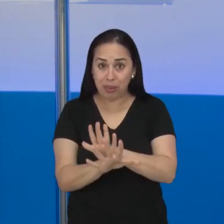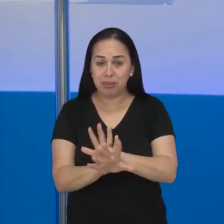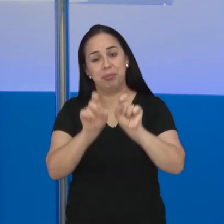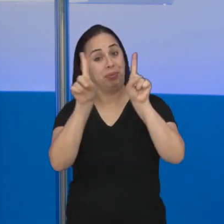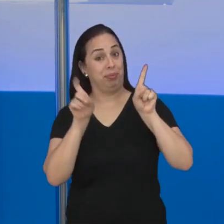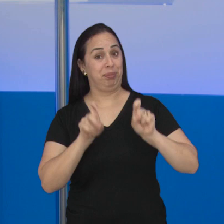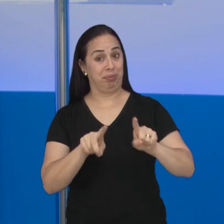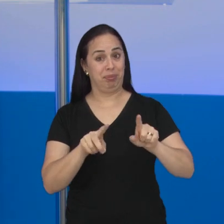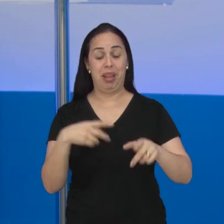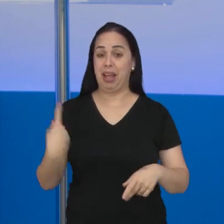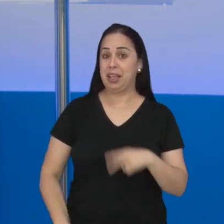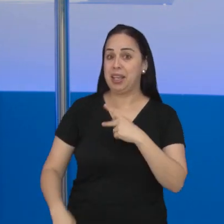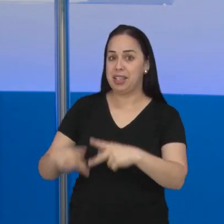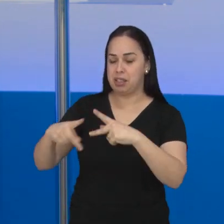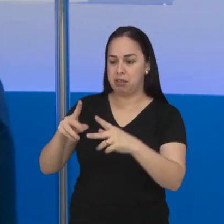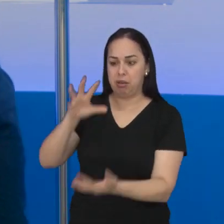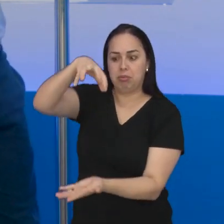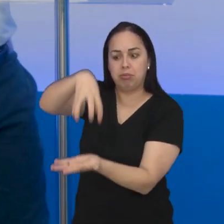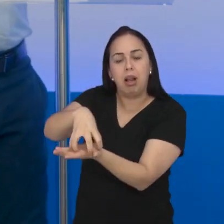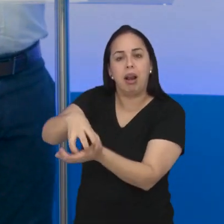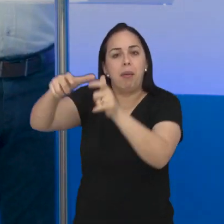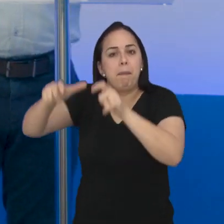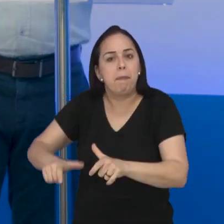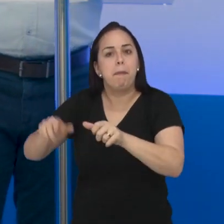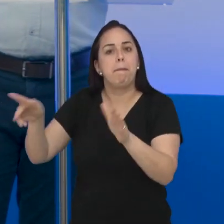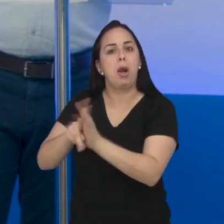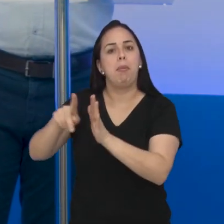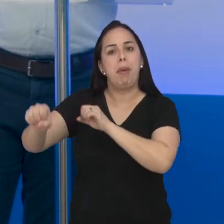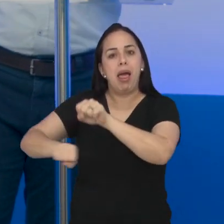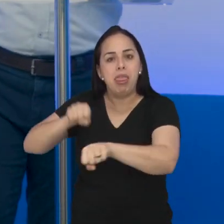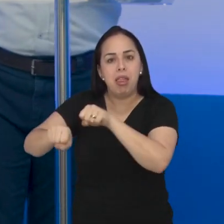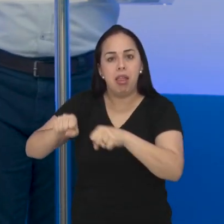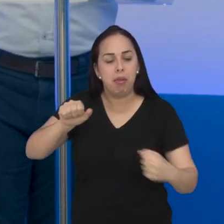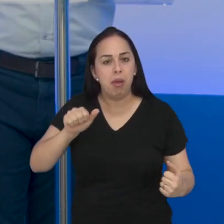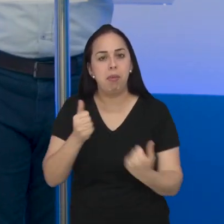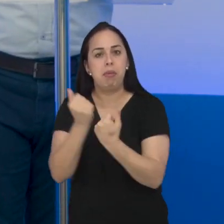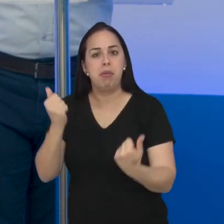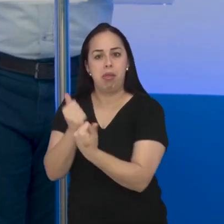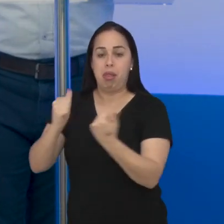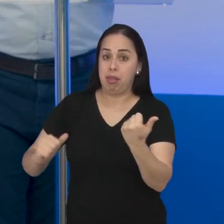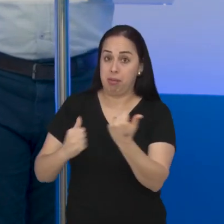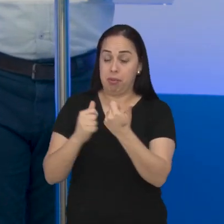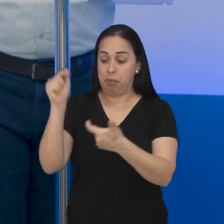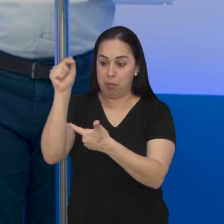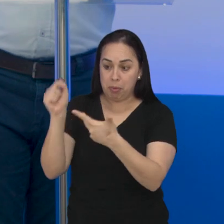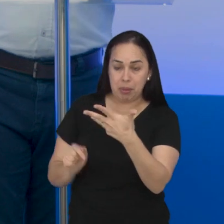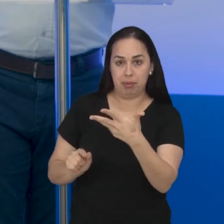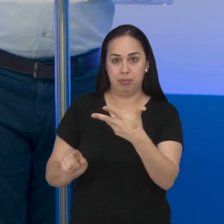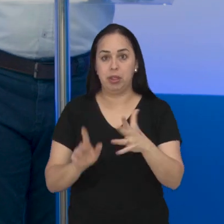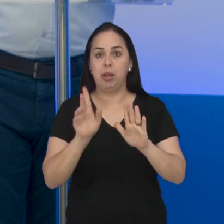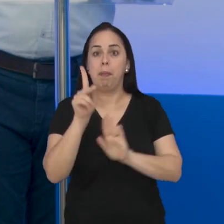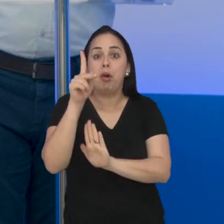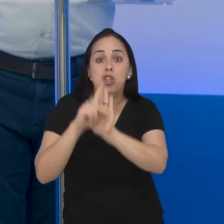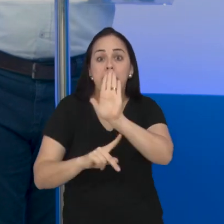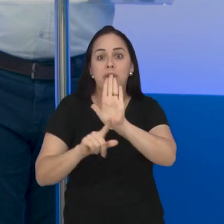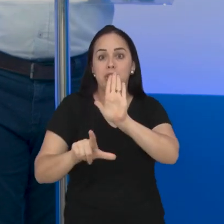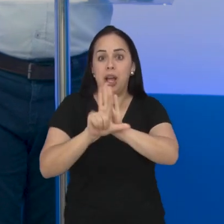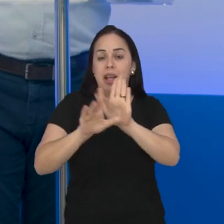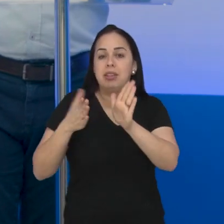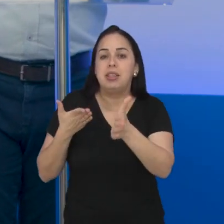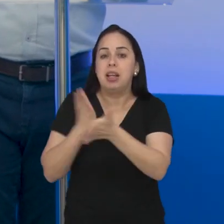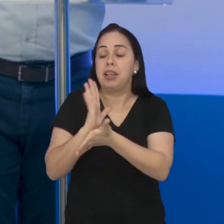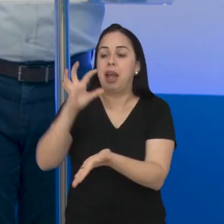cidade? São José dos Campos ganhou um bike point, locais próprios para auxiliar ciclistas com vários serviços. Projeto aprovado quer ampliar